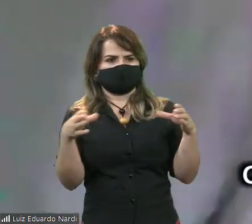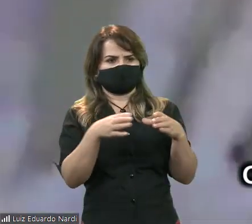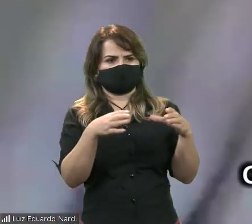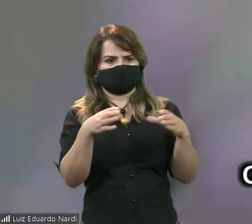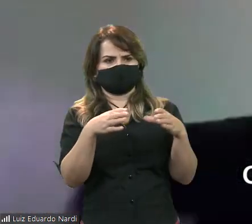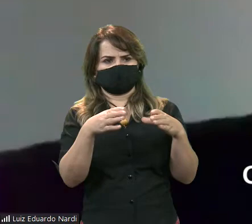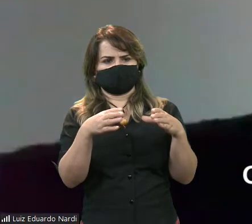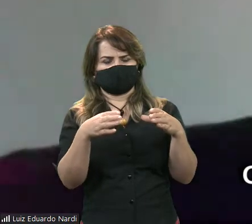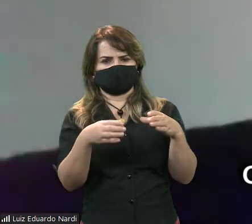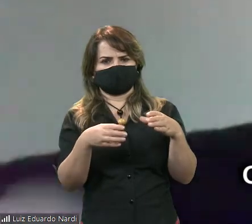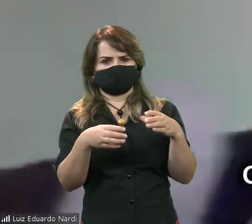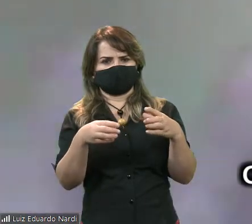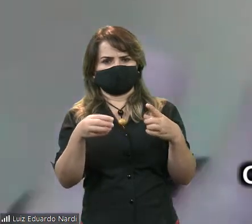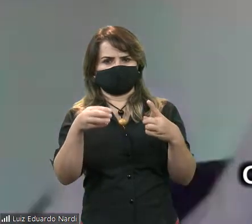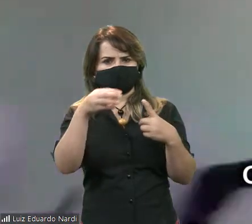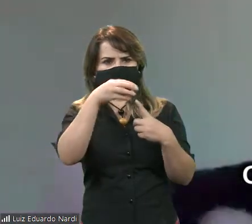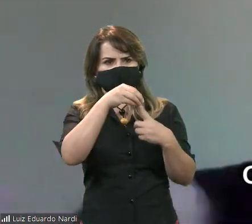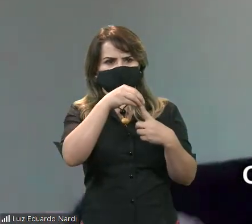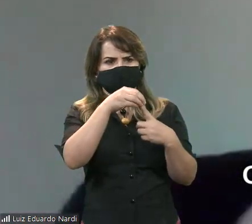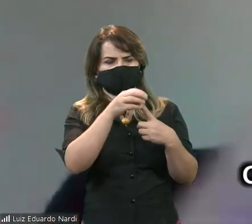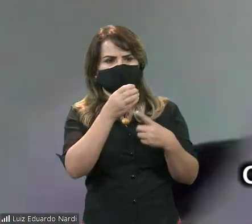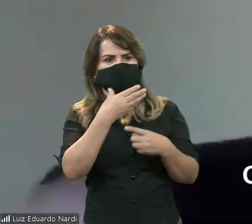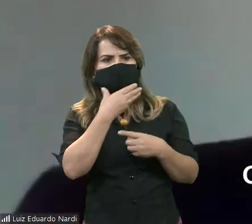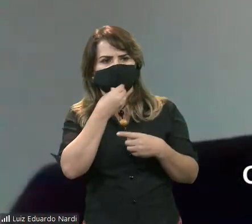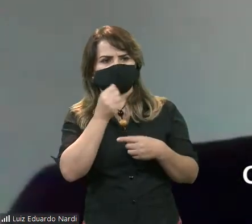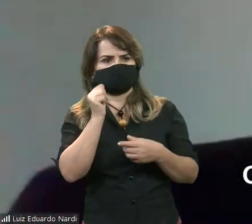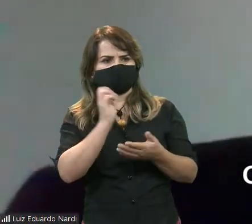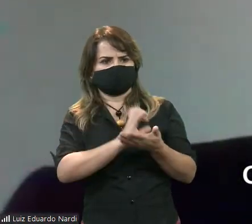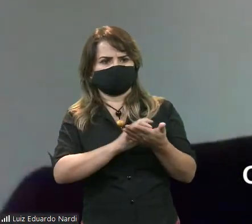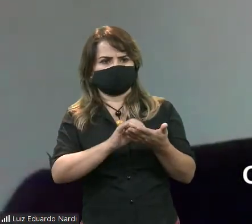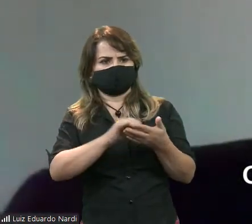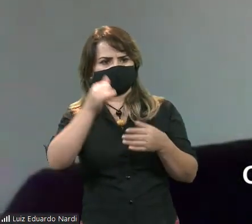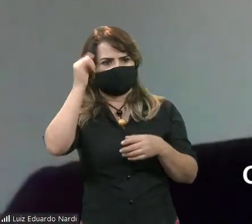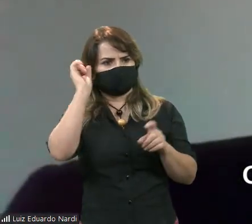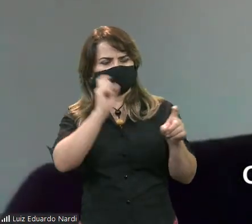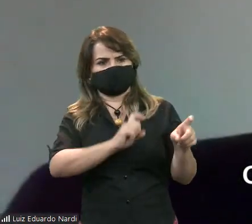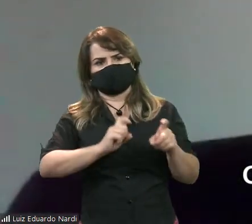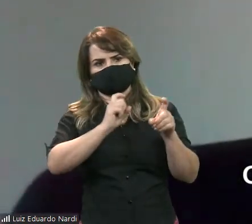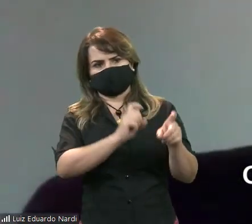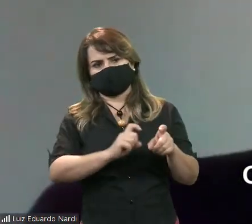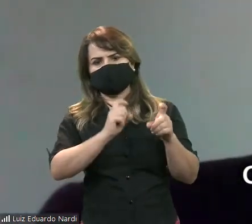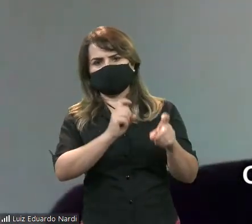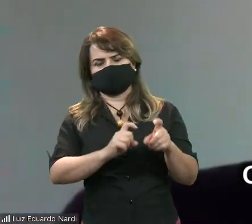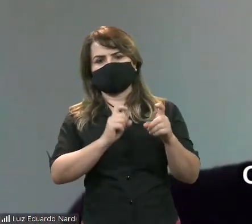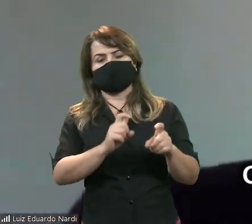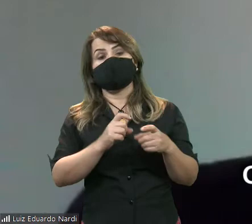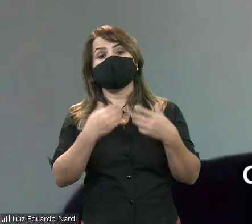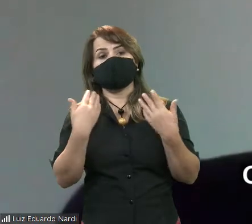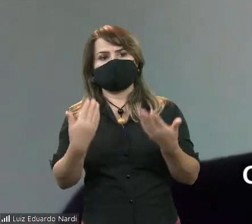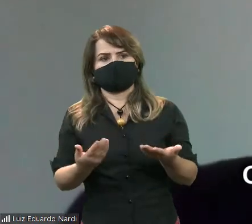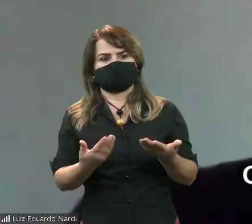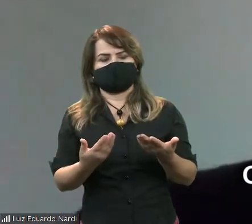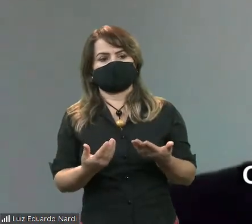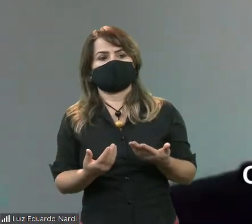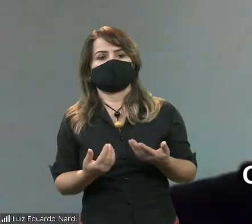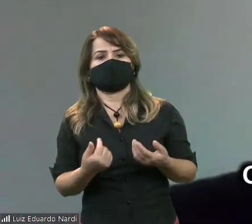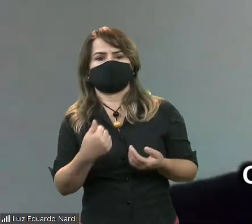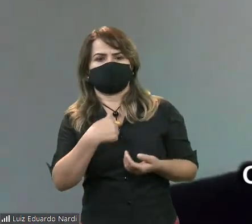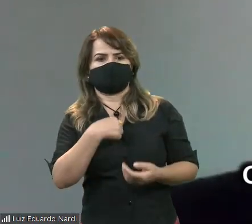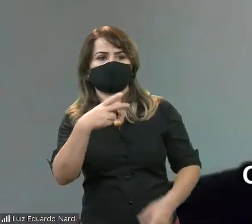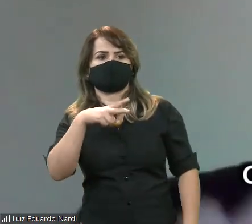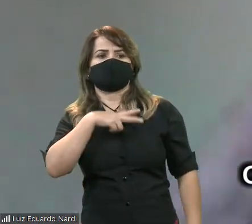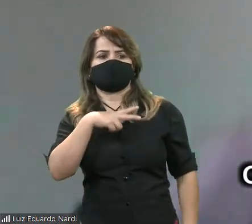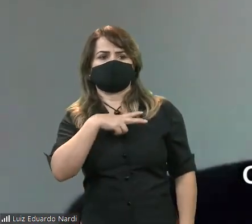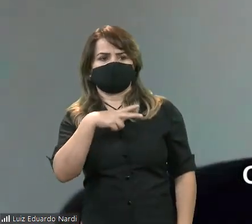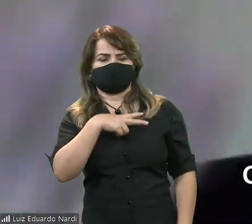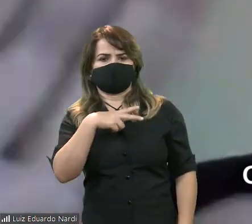Fazenda. Eu quero dizer aqui que as divergências que eu sei que eu tenho com o secretário da Fazenda, elas são de natureza pessoal.